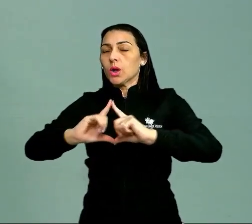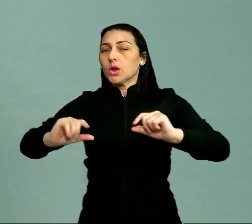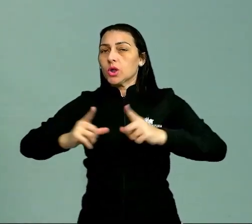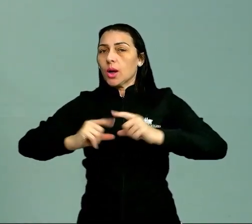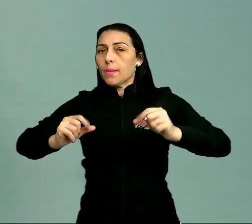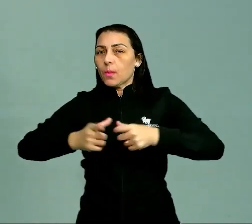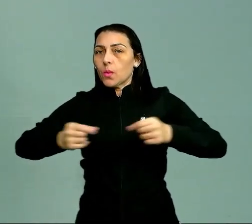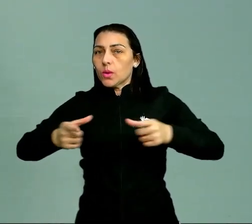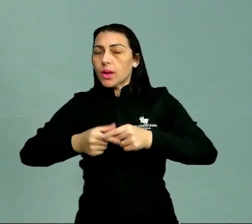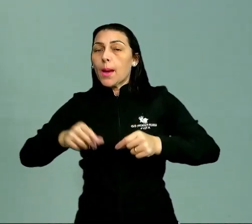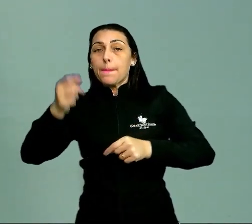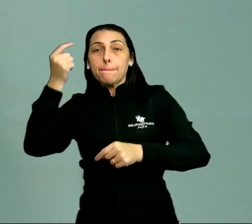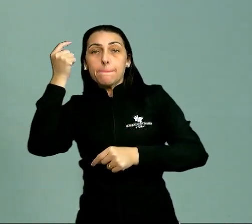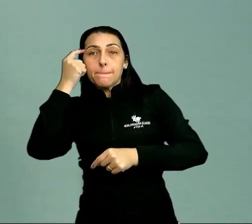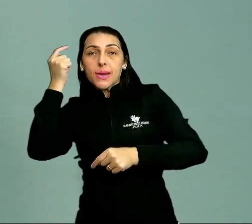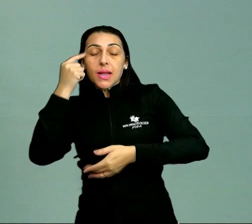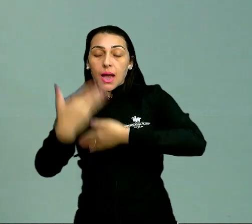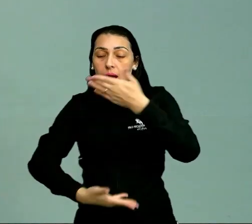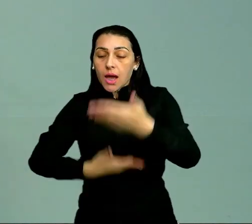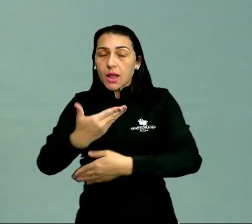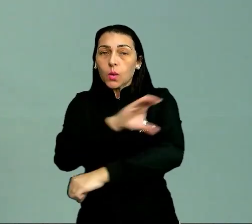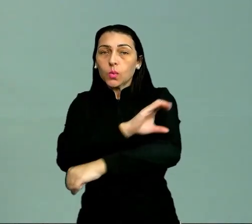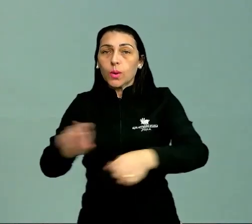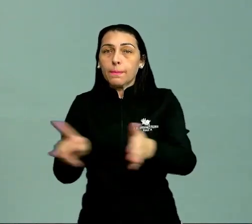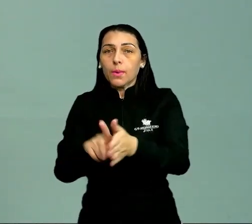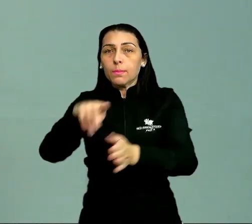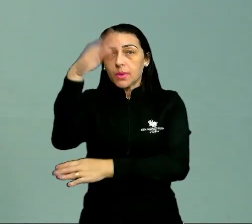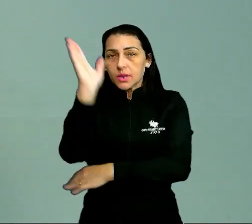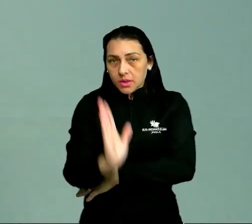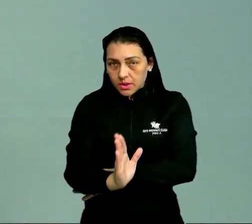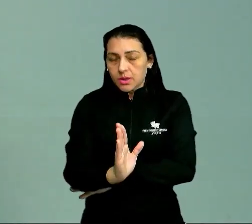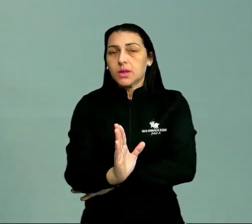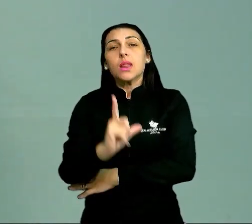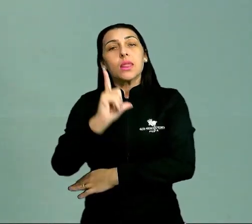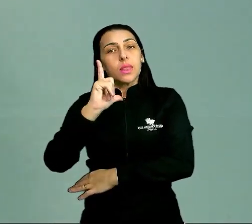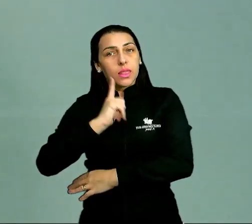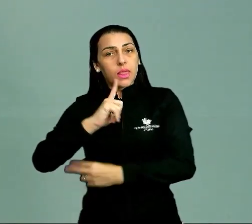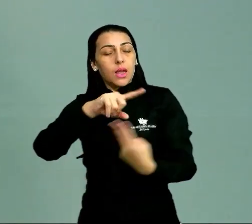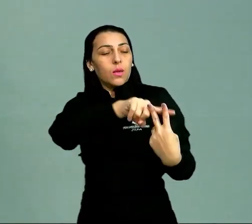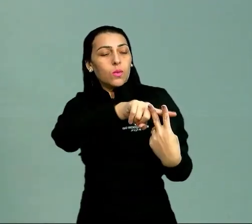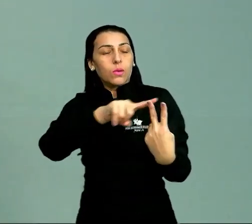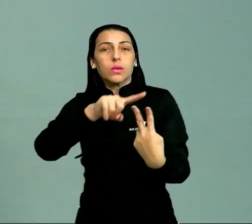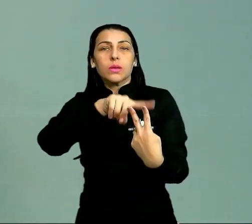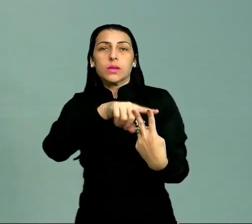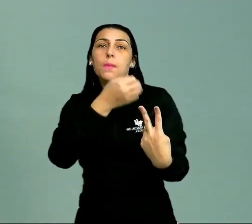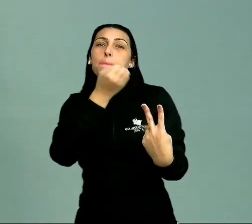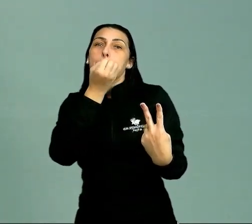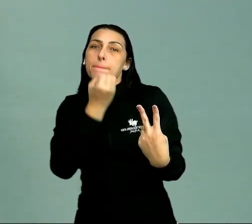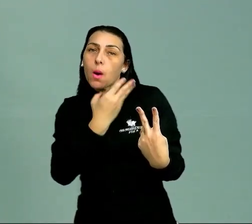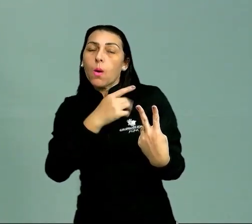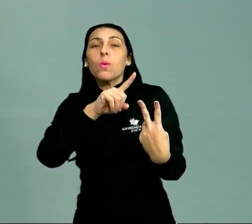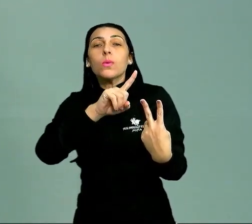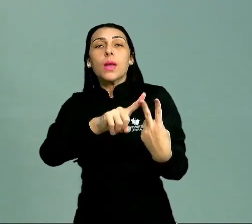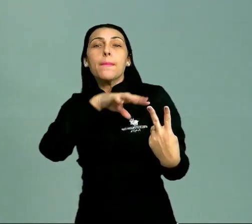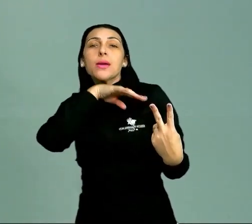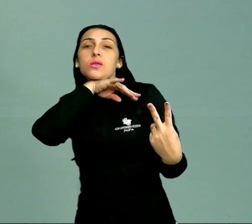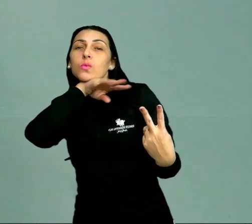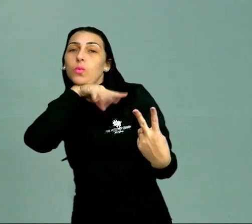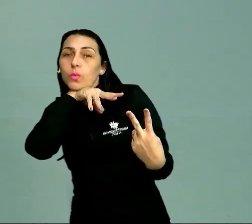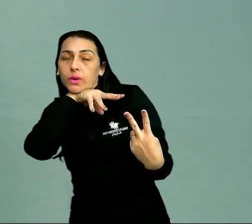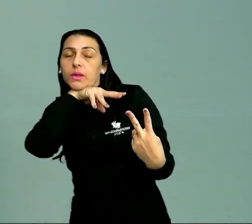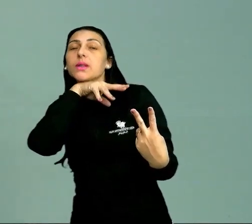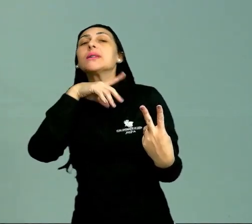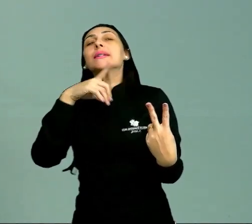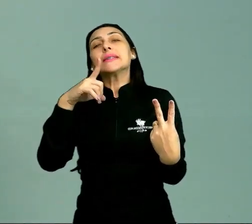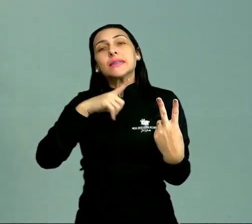pensá-la em relação com a cultura que eu tenho, a cultura brasileira. Então, existe um etnocentrismo que eu digo até positivo. Eu costumo